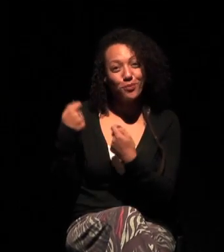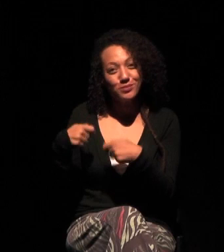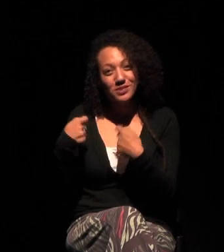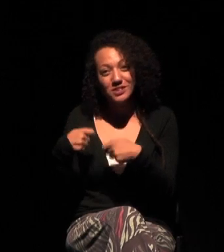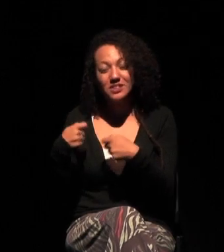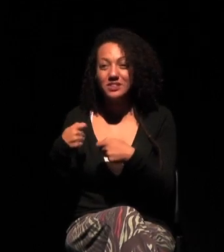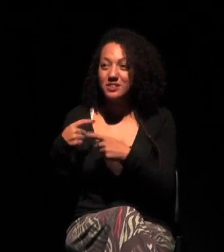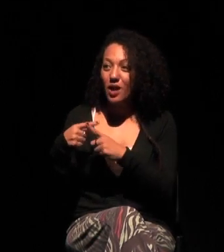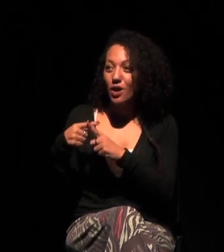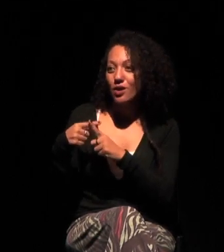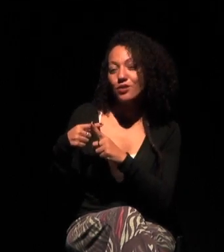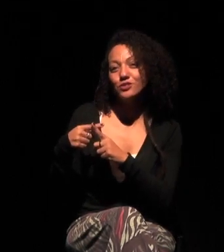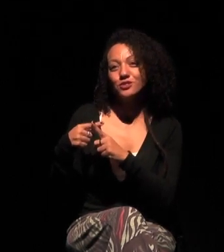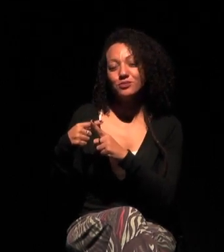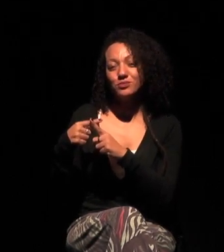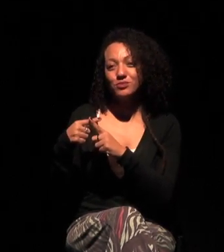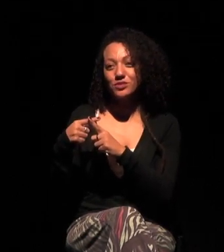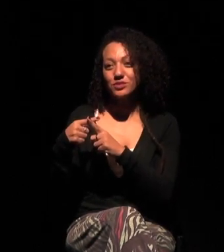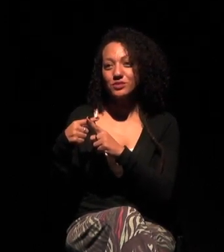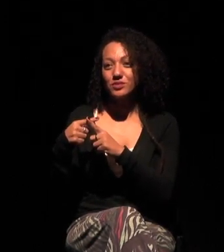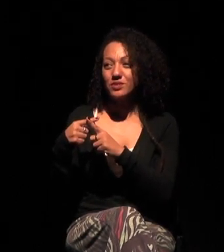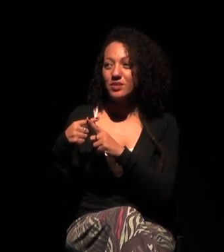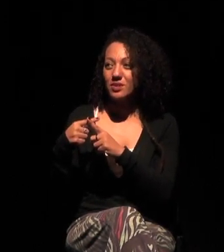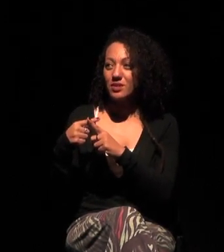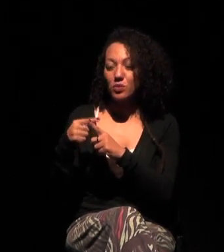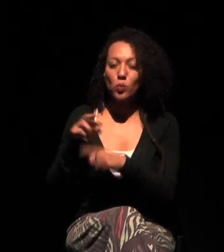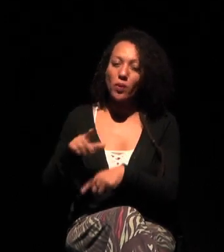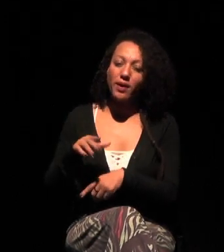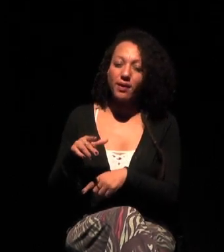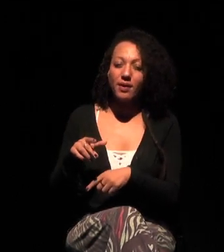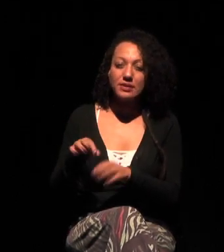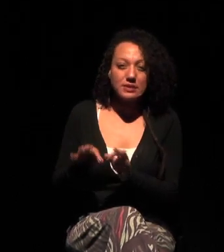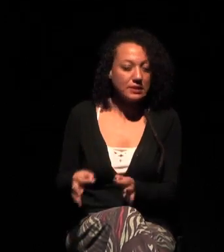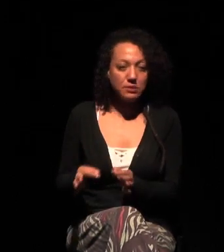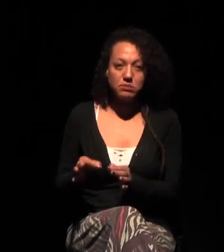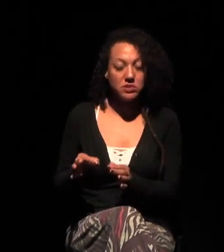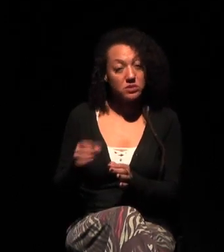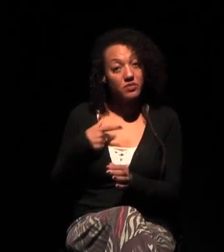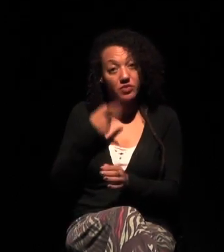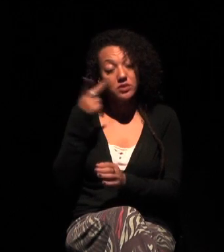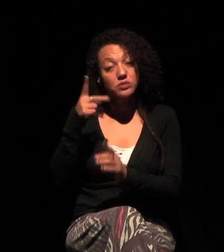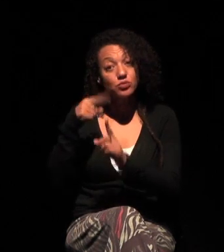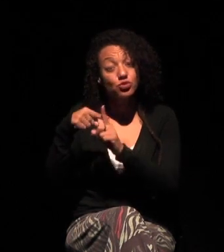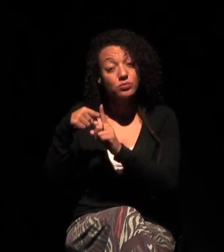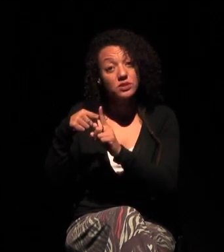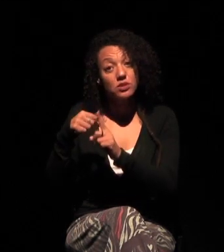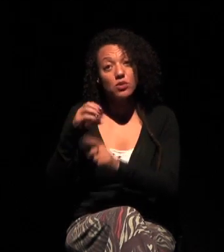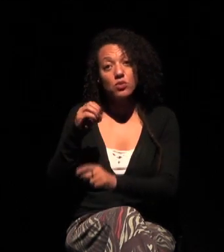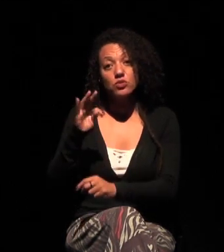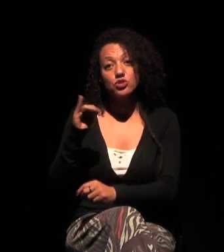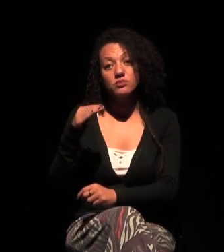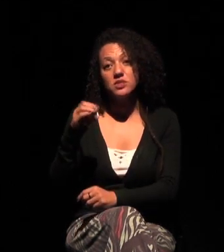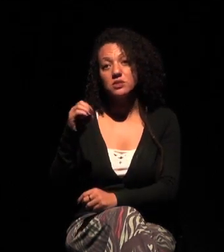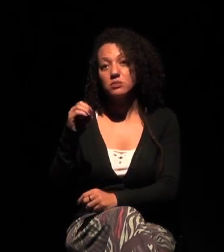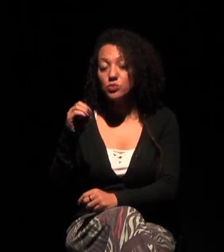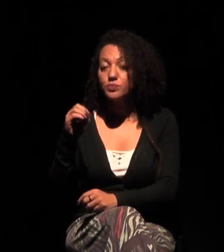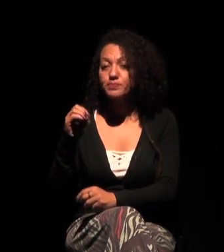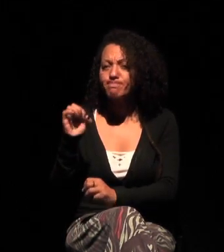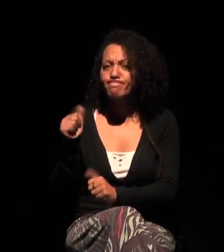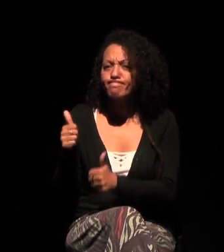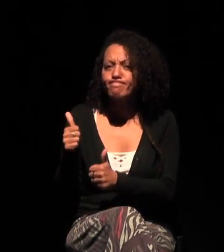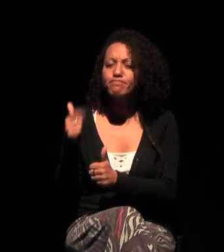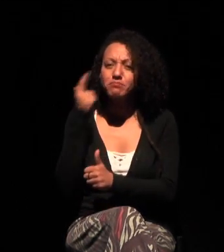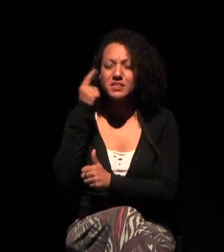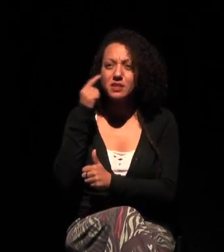otimismo um time mesmo otimismo bobo sem fundamento o beto mas tomar tomar o